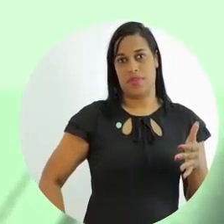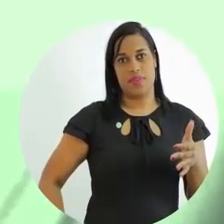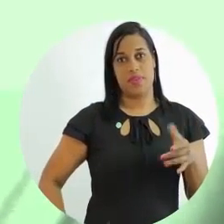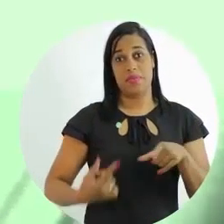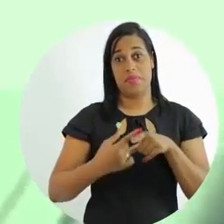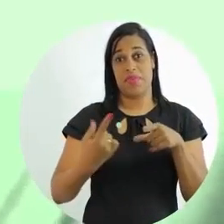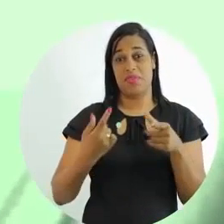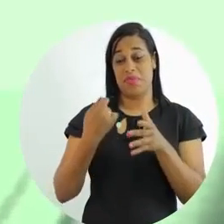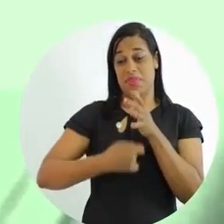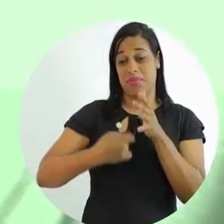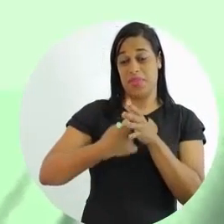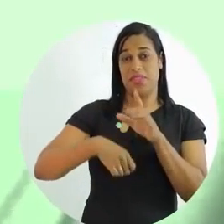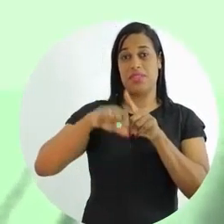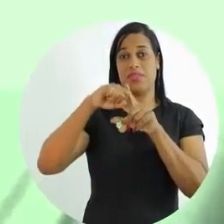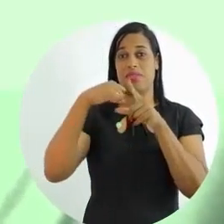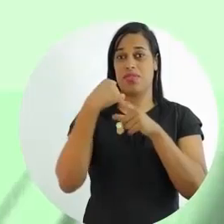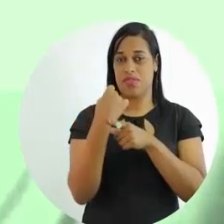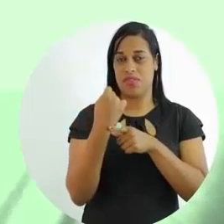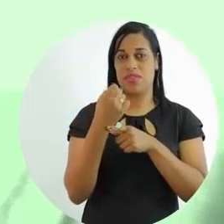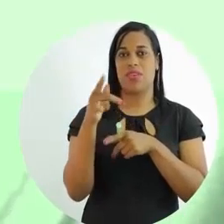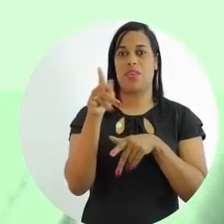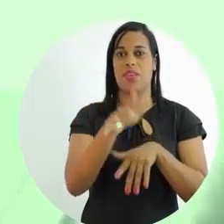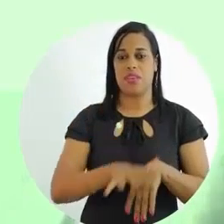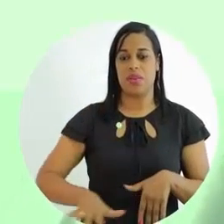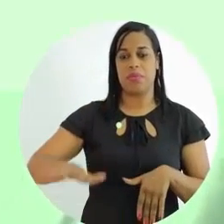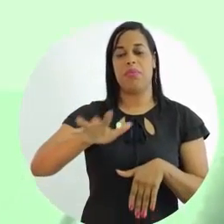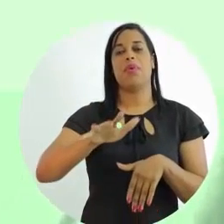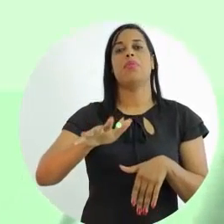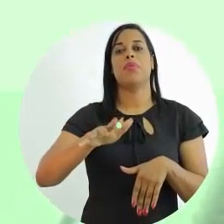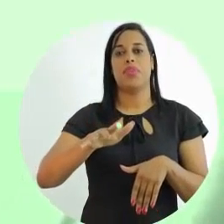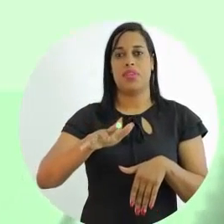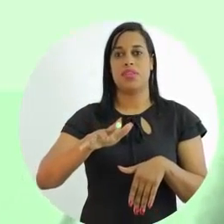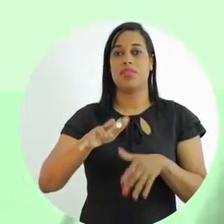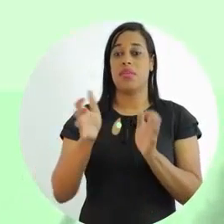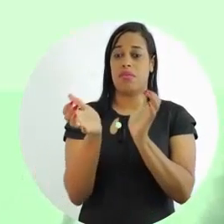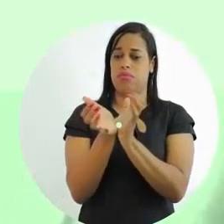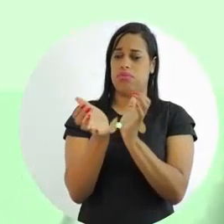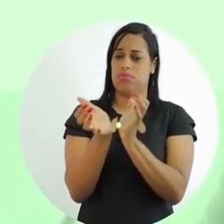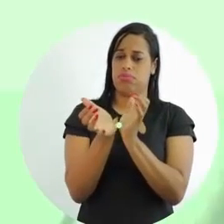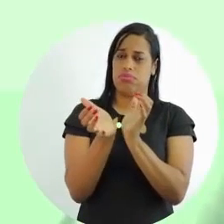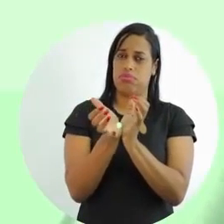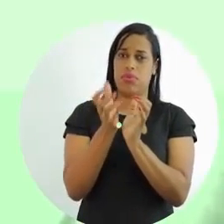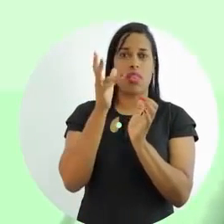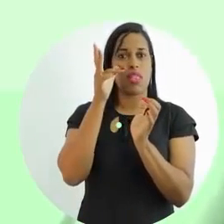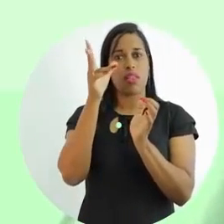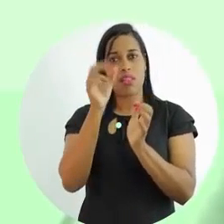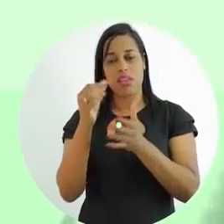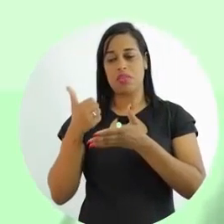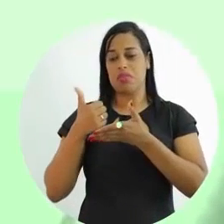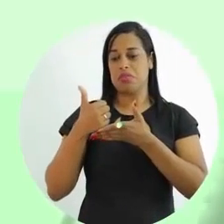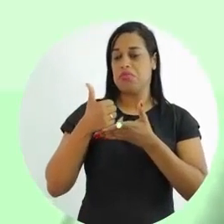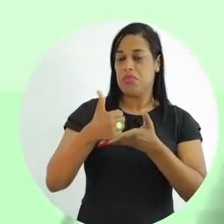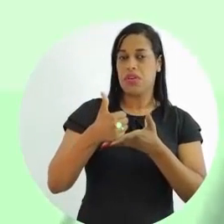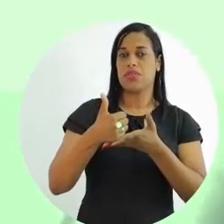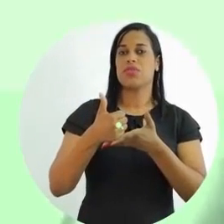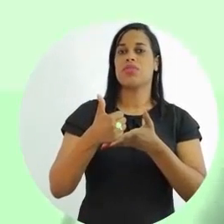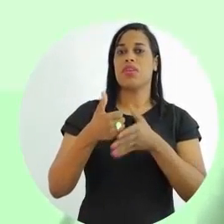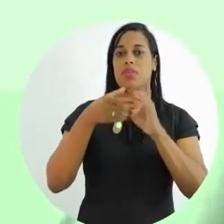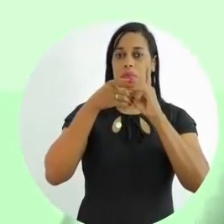militar, mas pela pressão social da população e de um conjunto de fatores que favoreceu